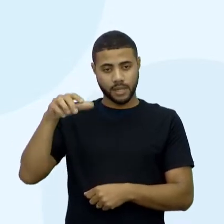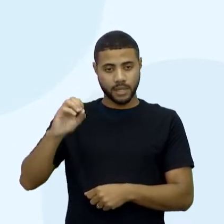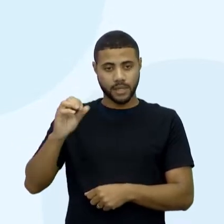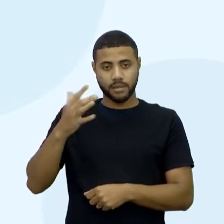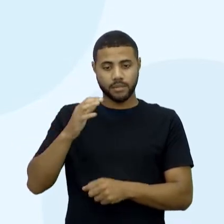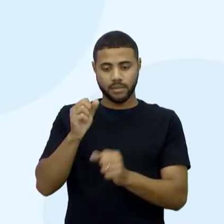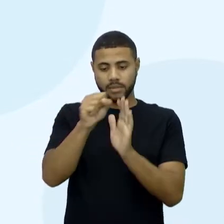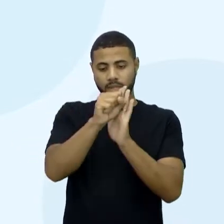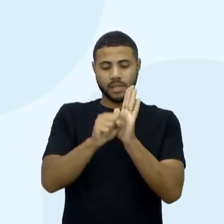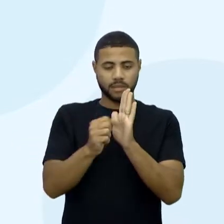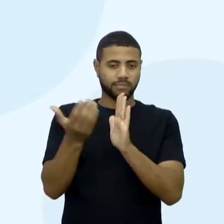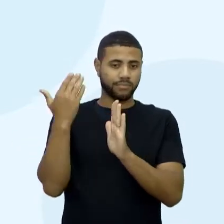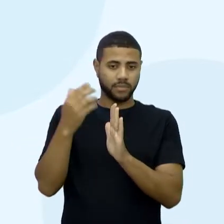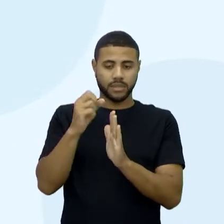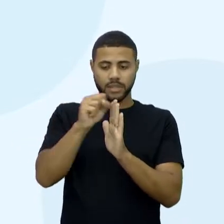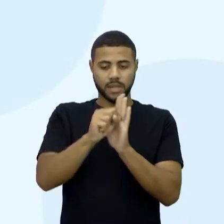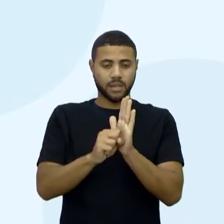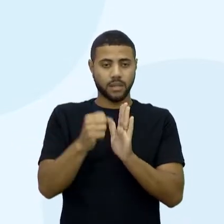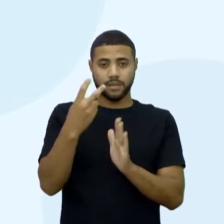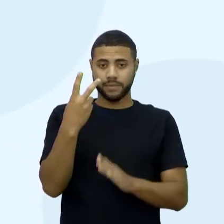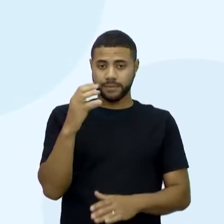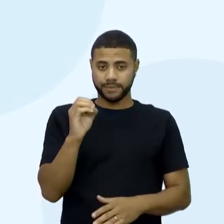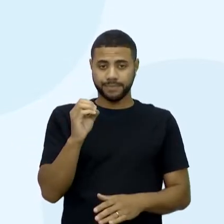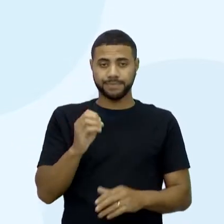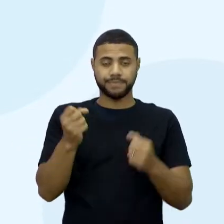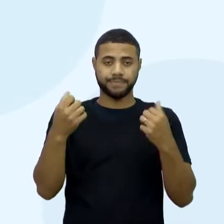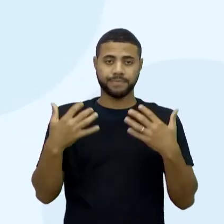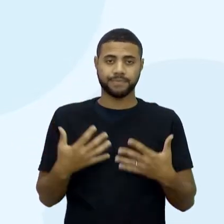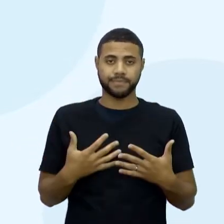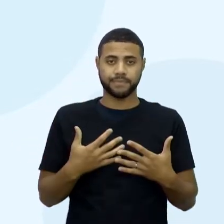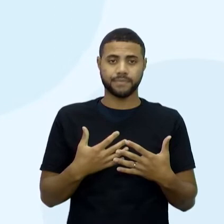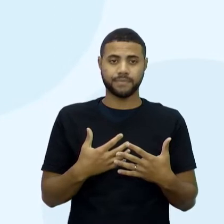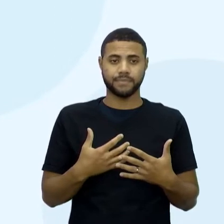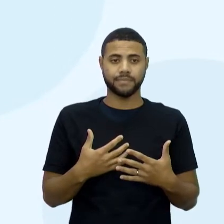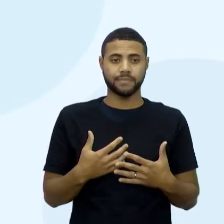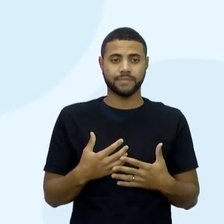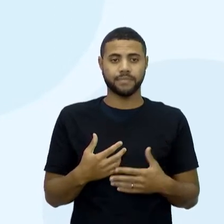né? Lá do século XX, e que é muito